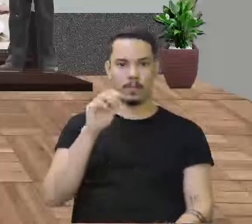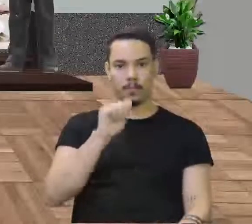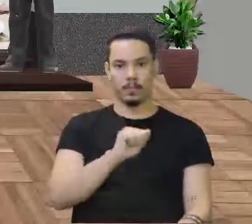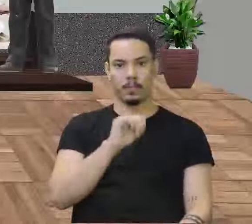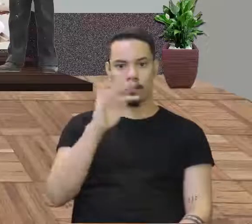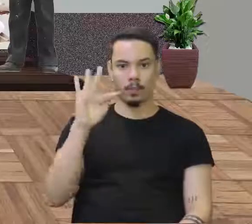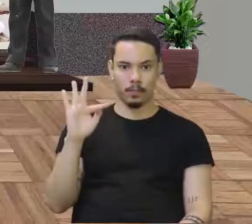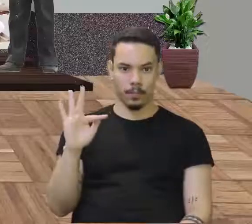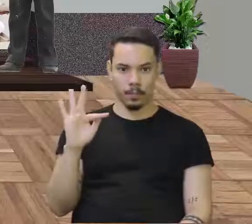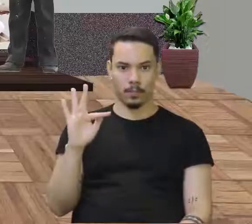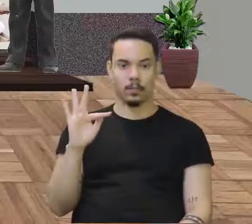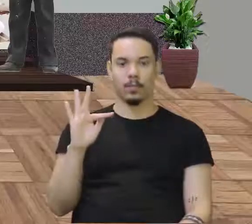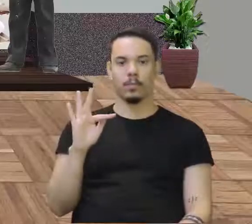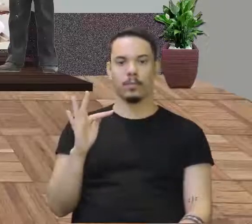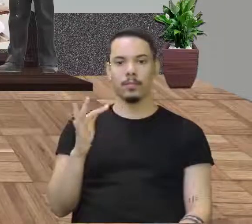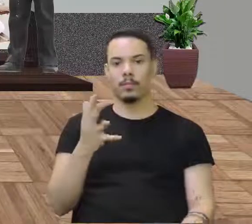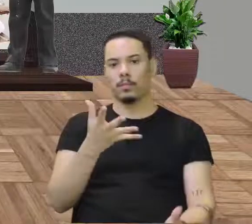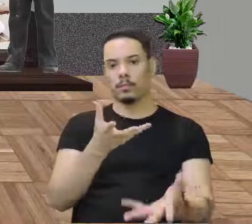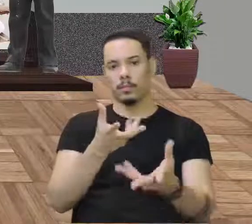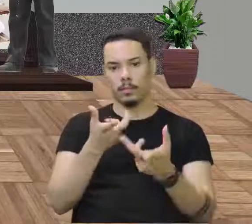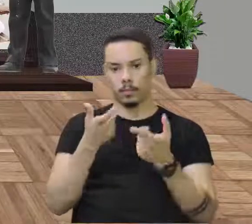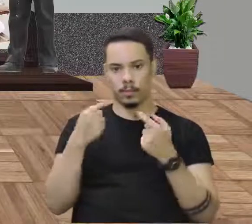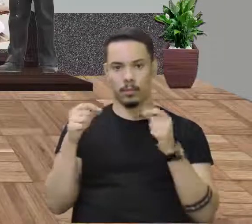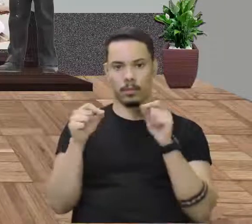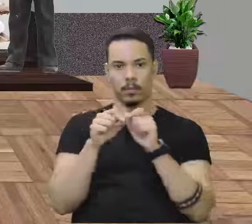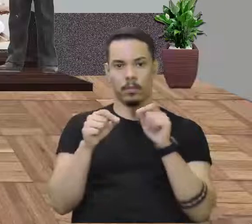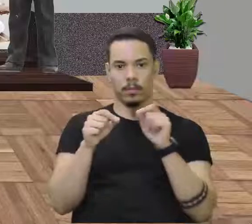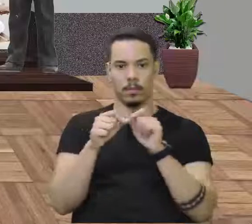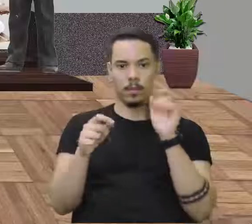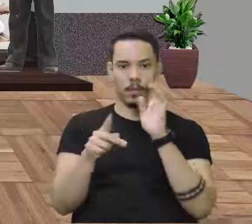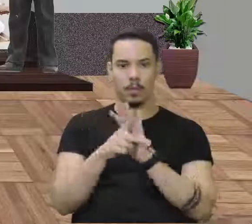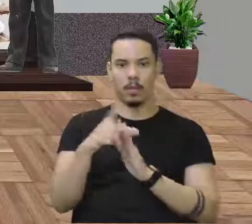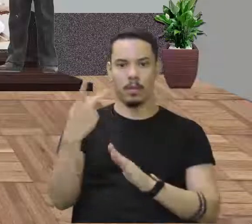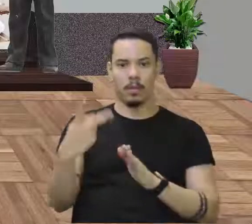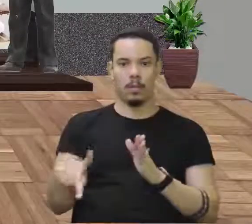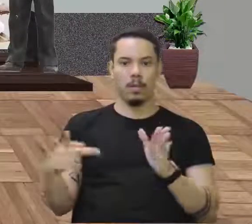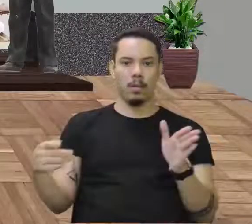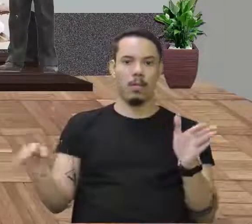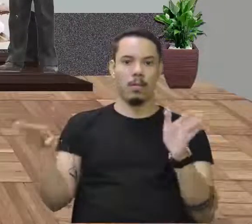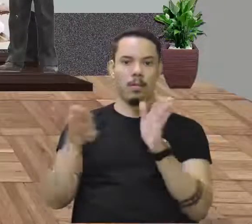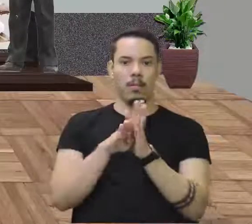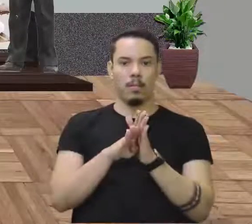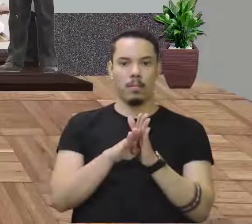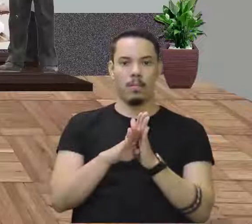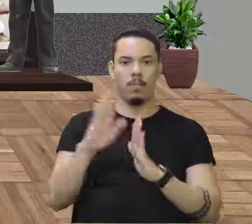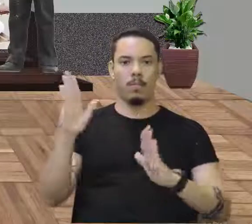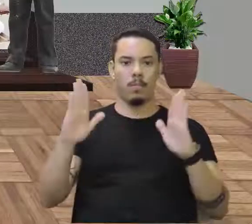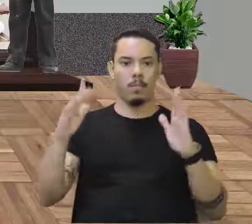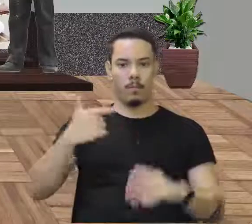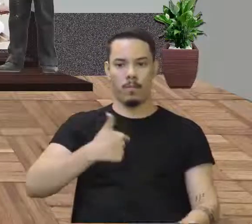Ferreira na recepção que ele fez aqui na chegada de Getúlio Vargas.